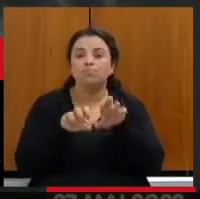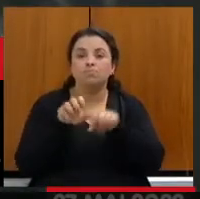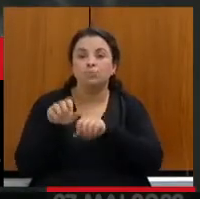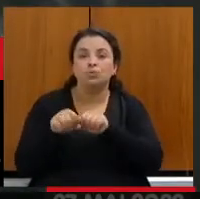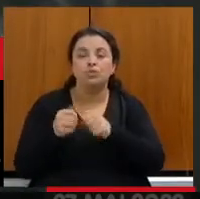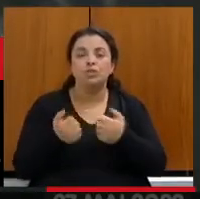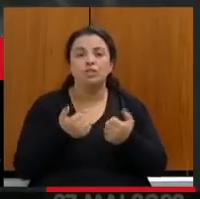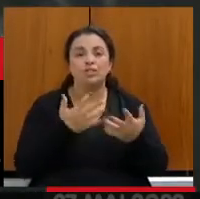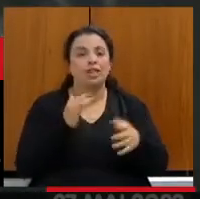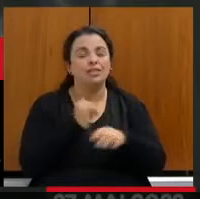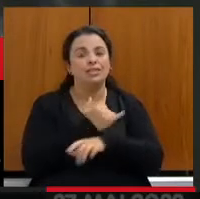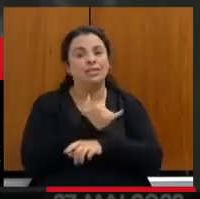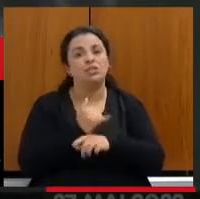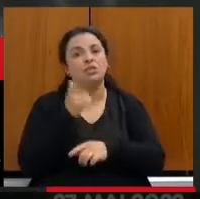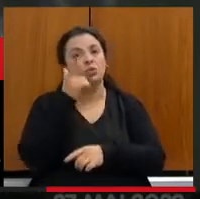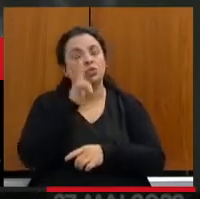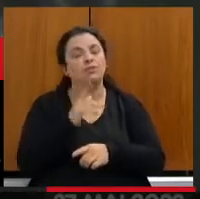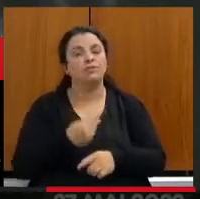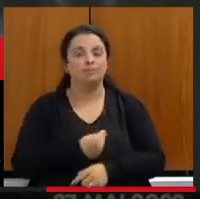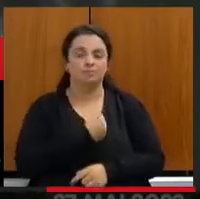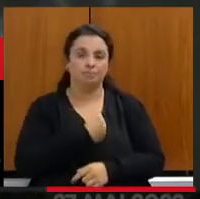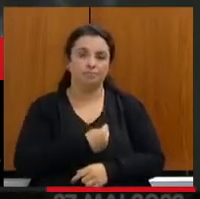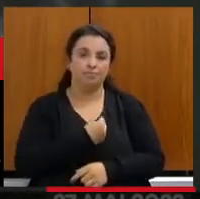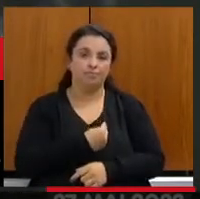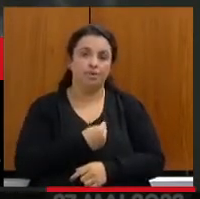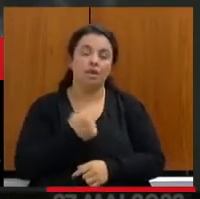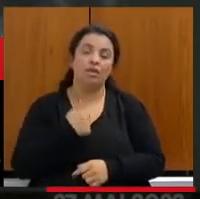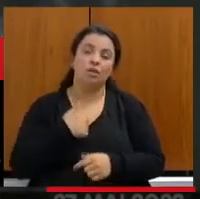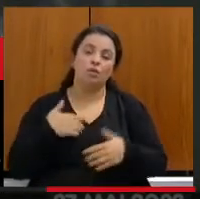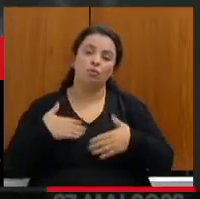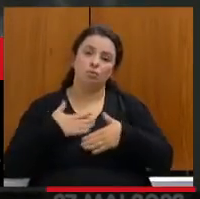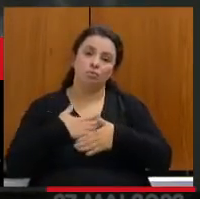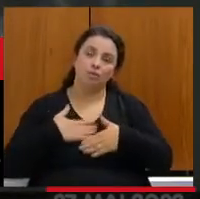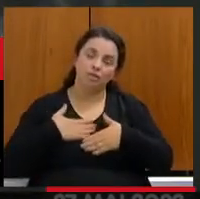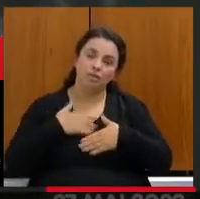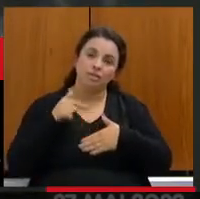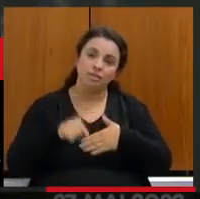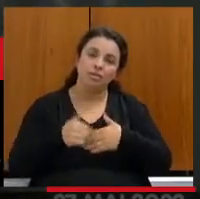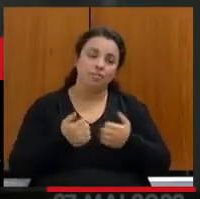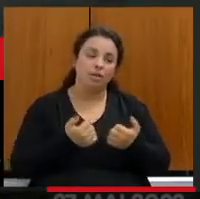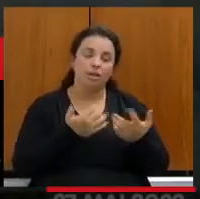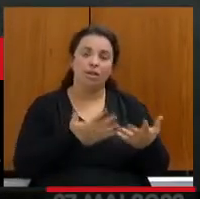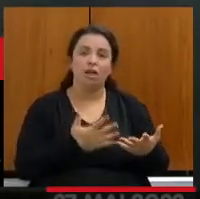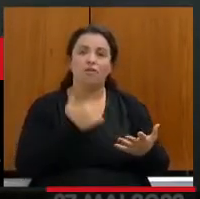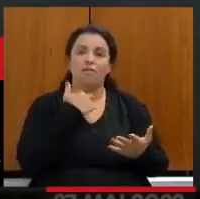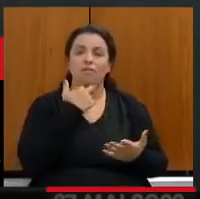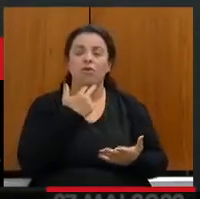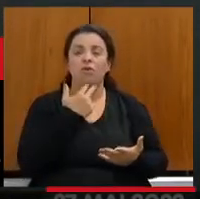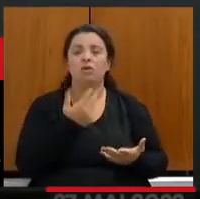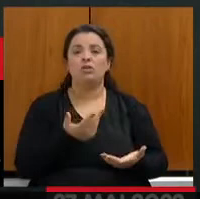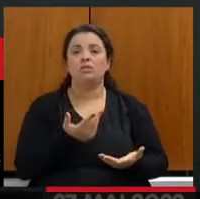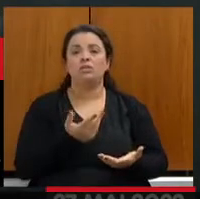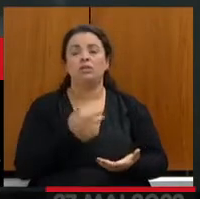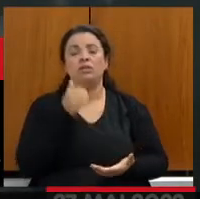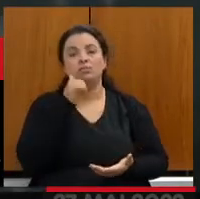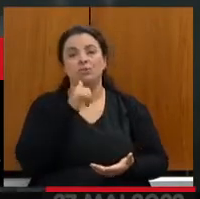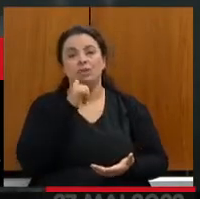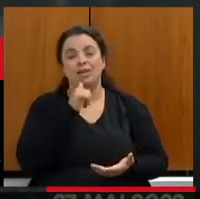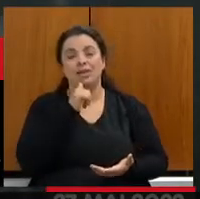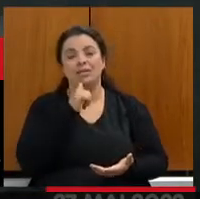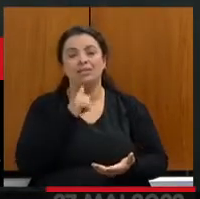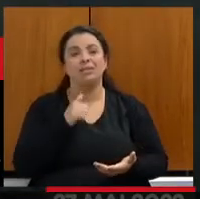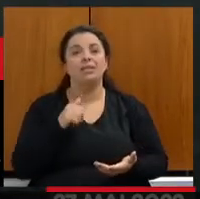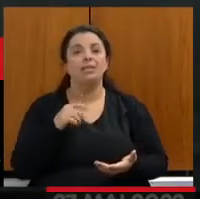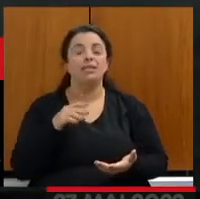então eu tô aqui algum grande prazer né de dar voz a tantas mulheres que para muitos ainda é